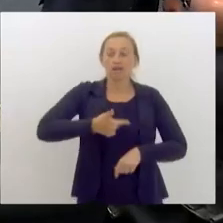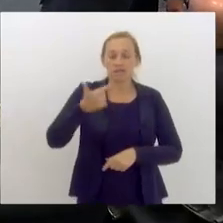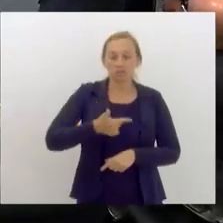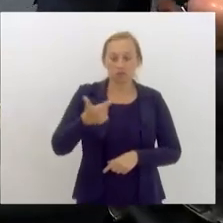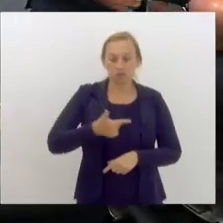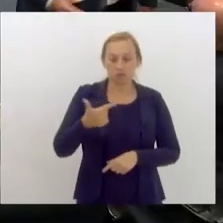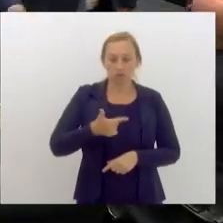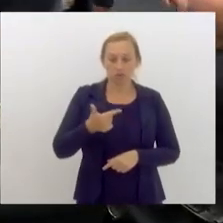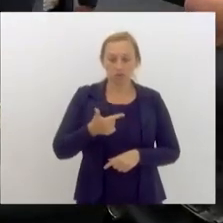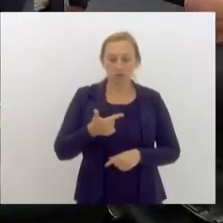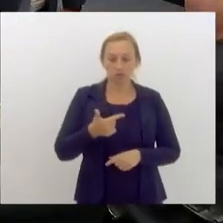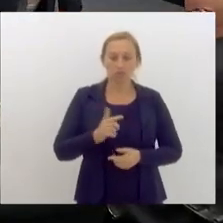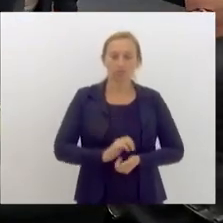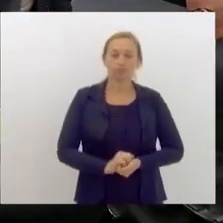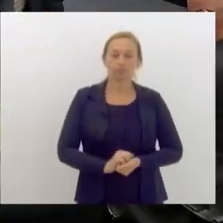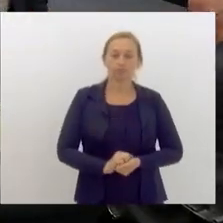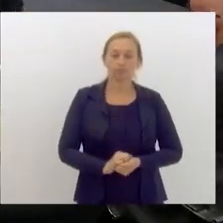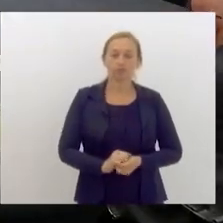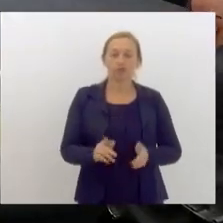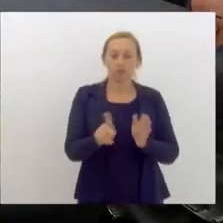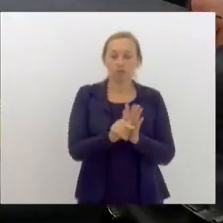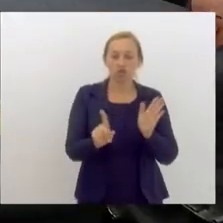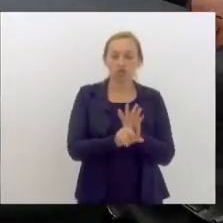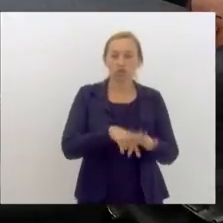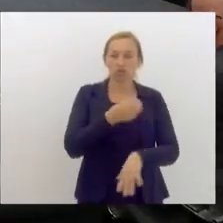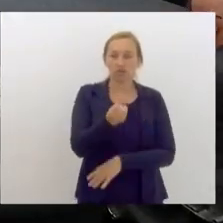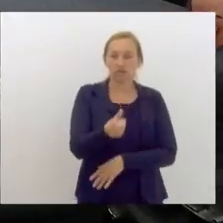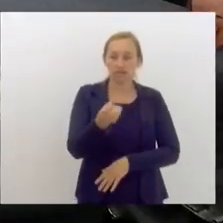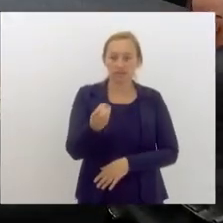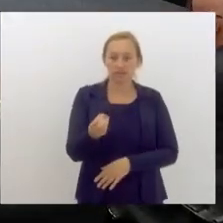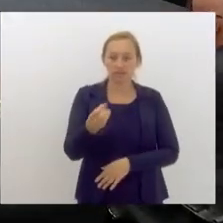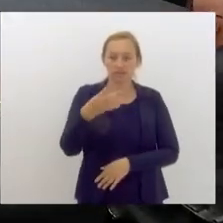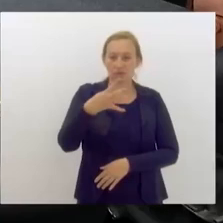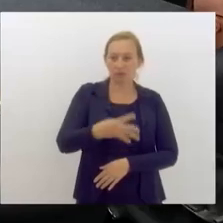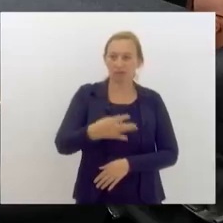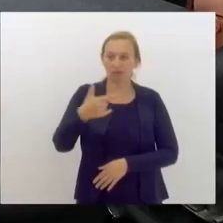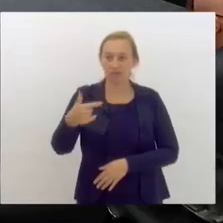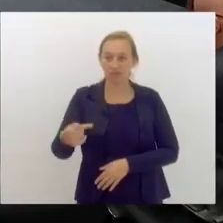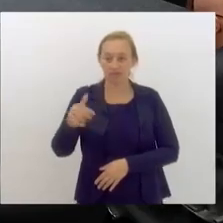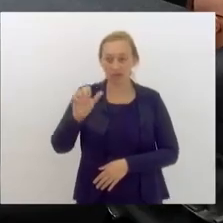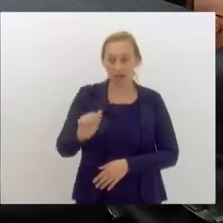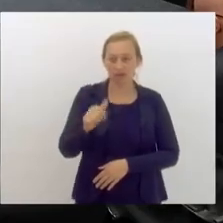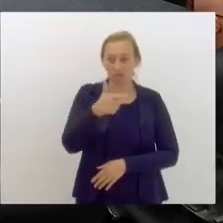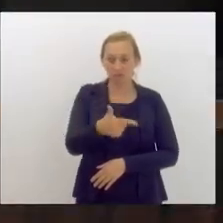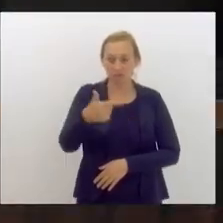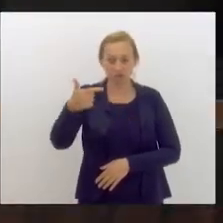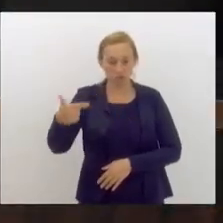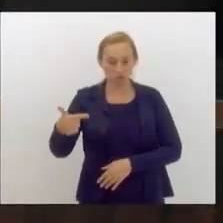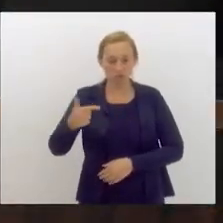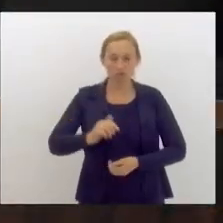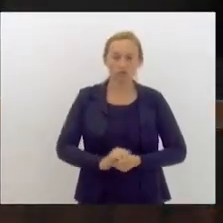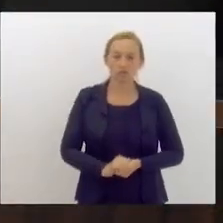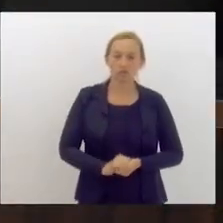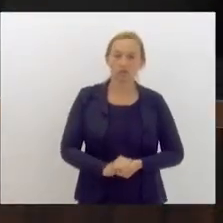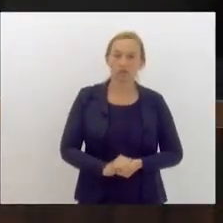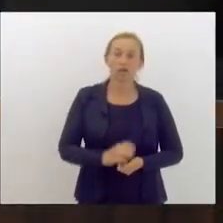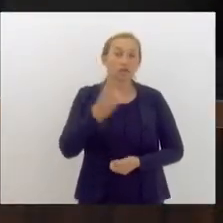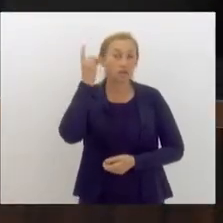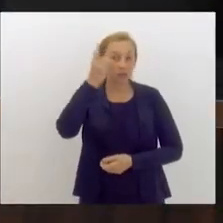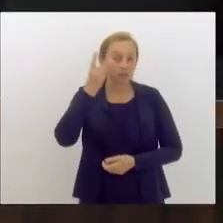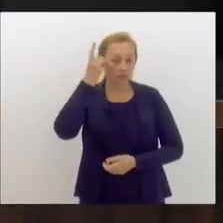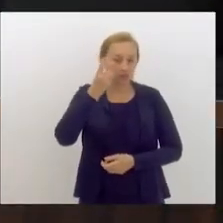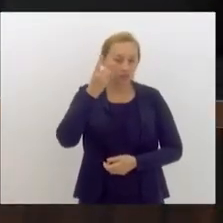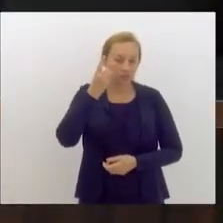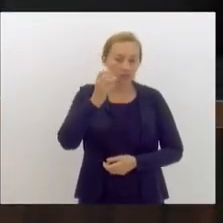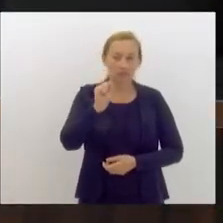redação do vencido projeto de lei nº 6047 a de 2022 de autoria do deputado